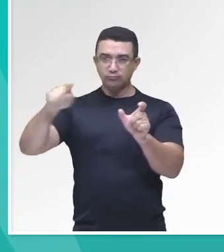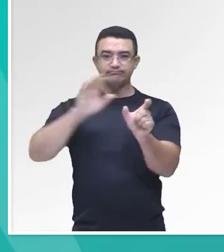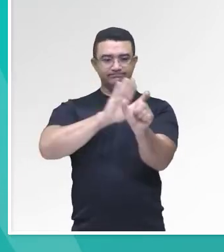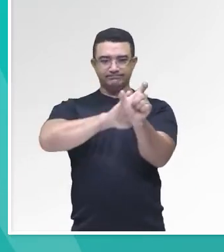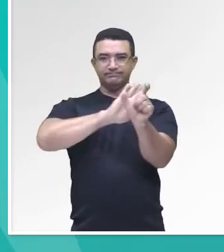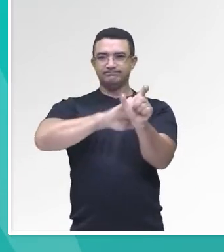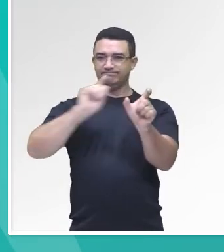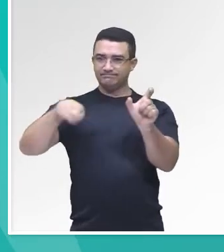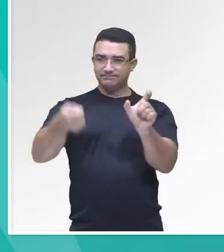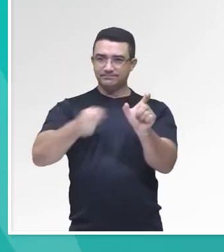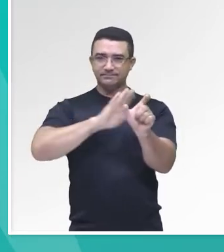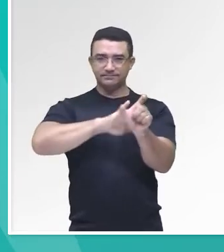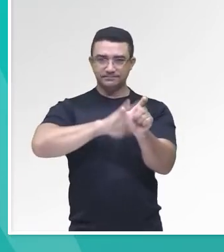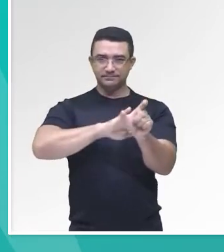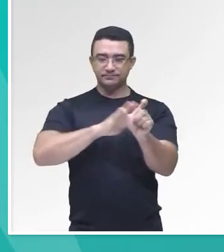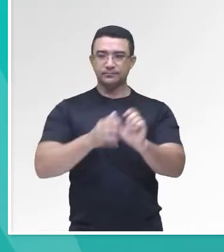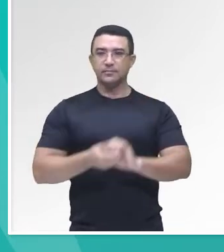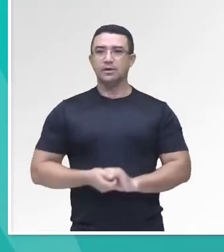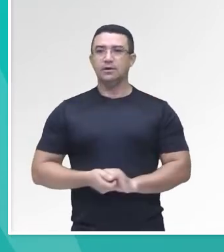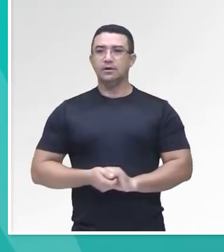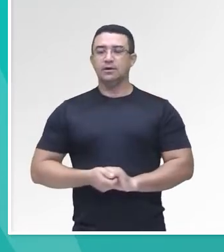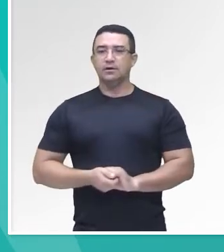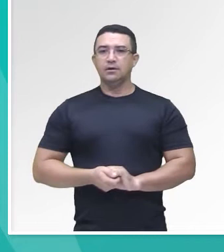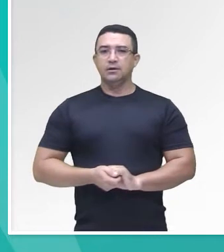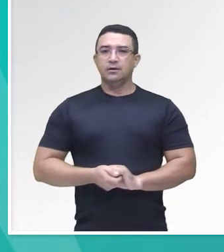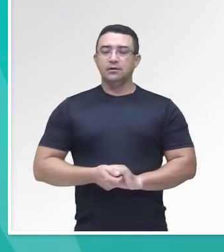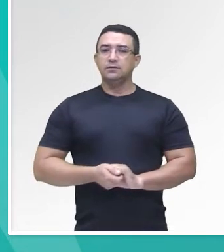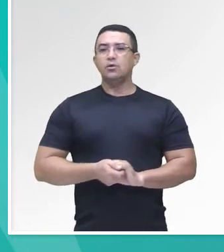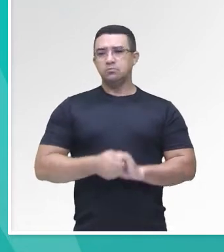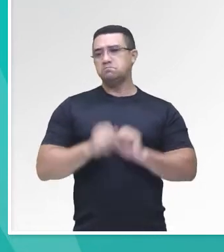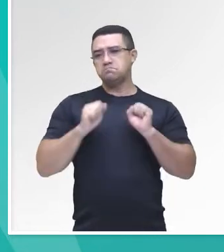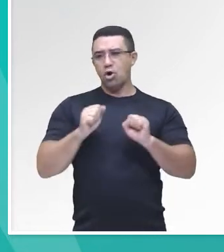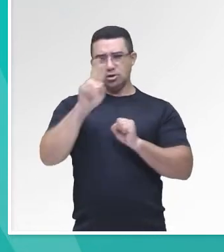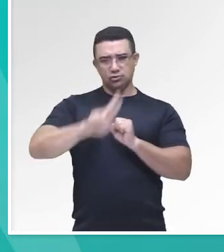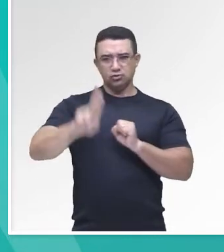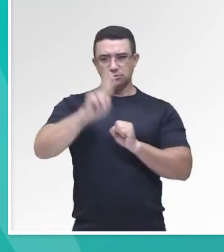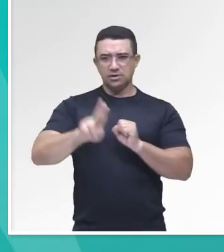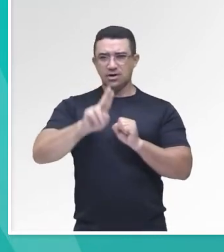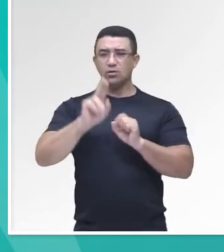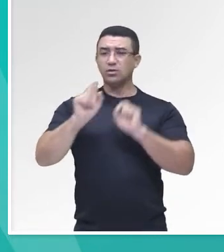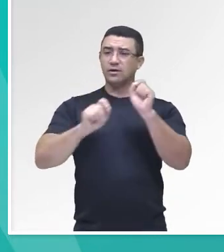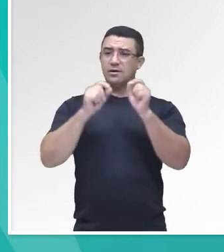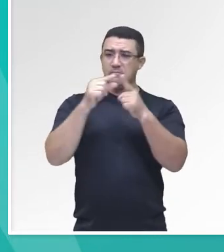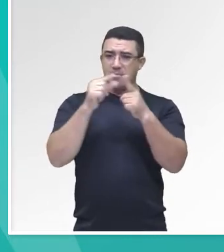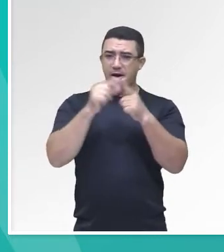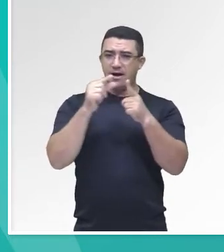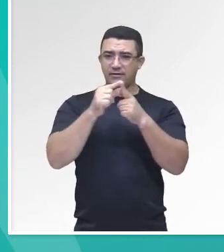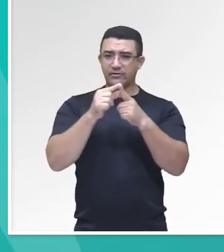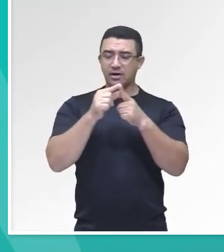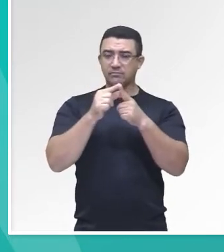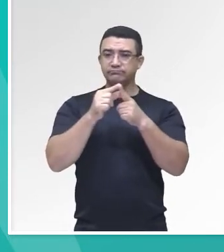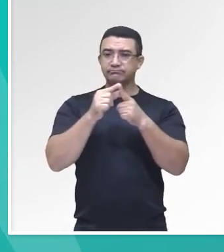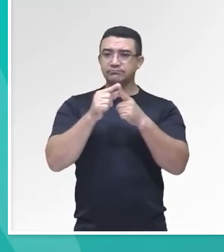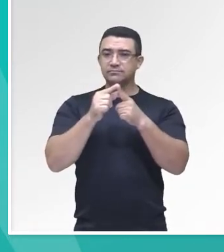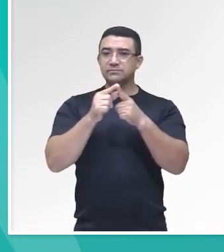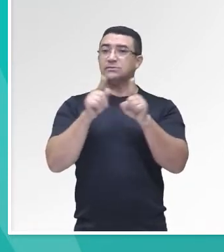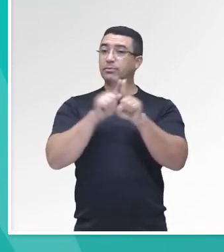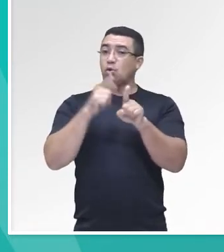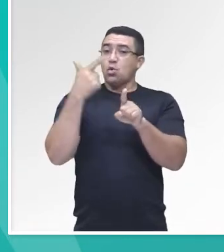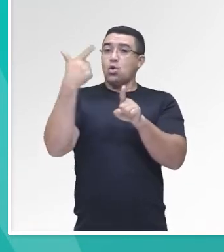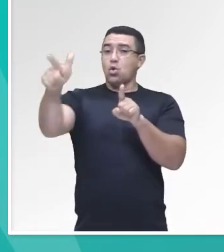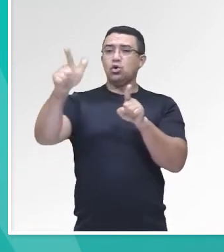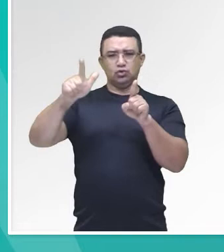significa e no sentido figurado, ou seja, você usa com um outro sentido. Ele perde o